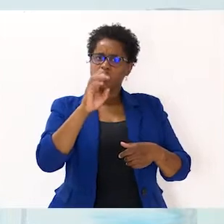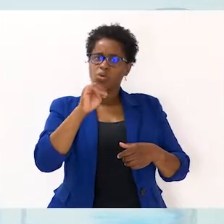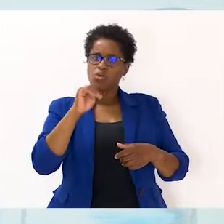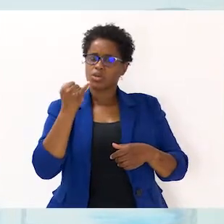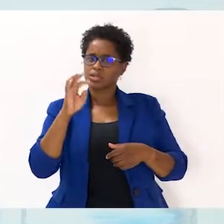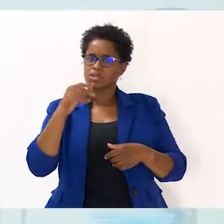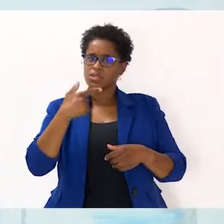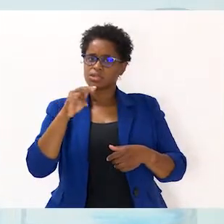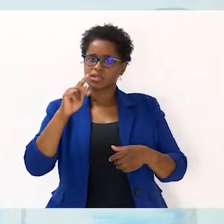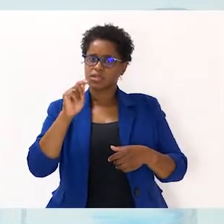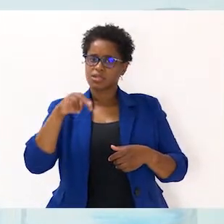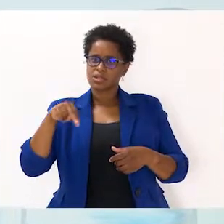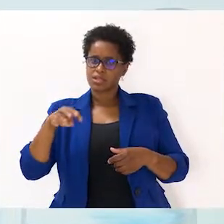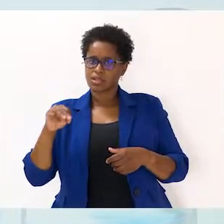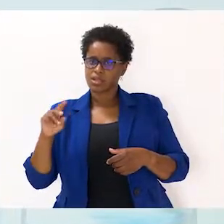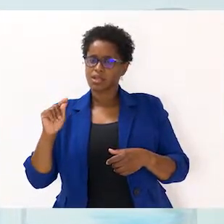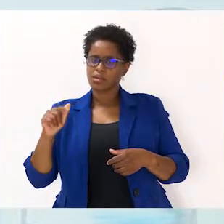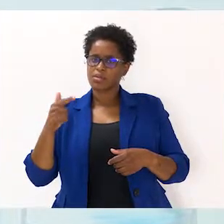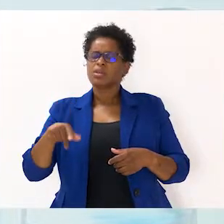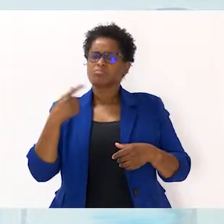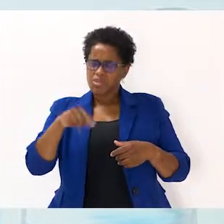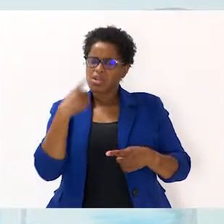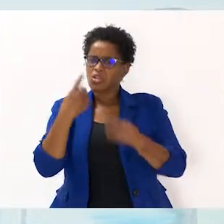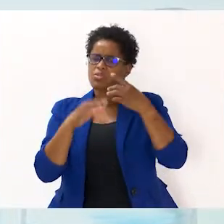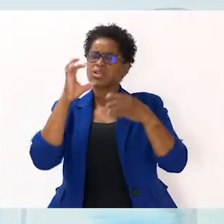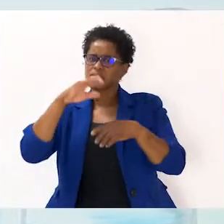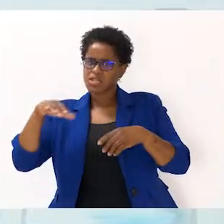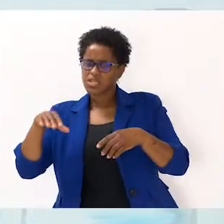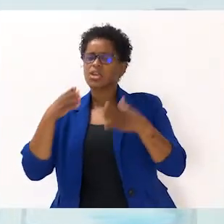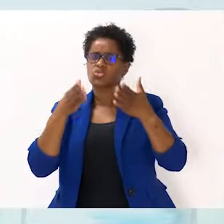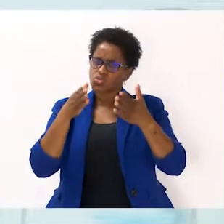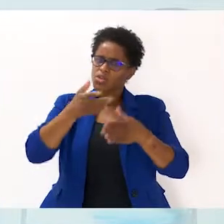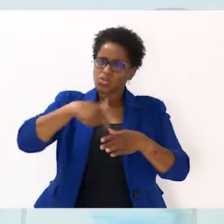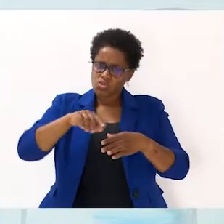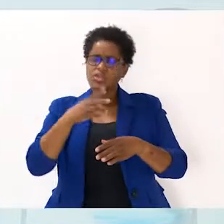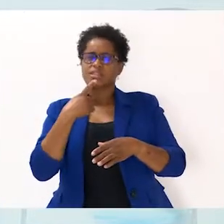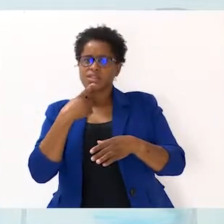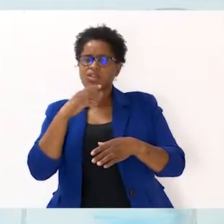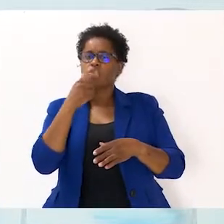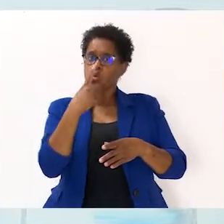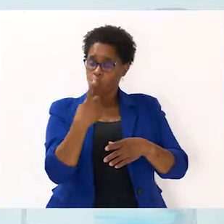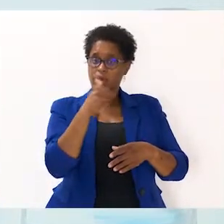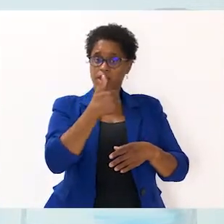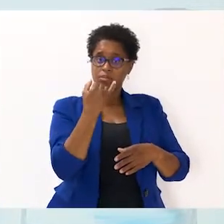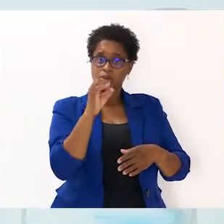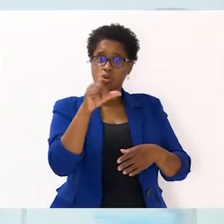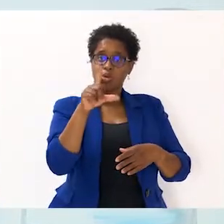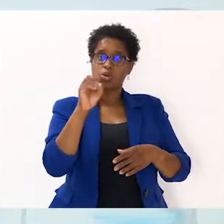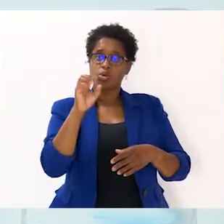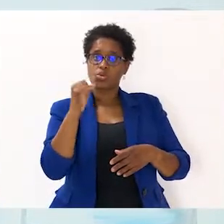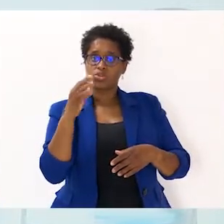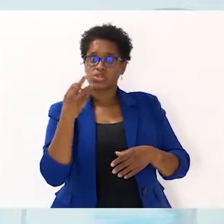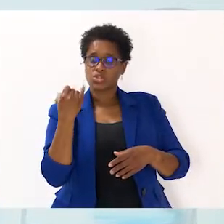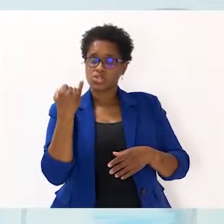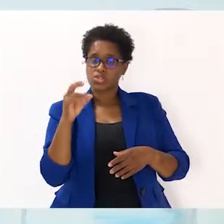algumas áreas ou algumas ciências que nos ajudam a compreender. Uma delas é a biologia, que é a ciência que estuda os seres vivos. E a